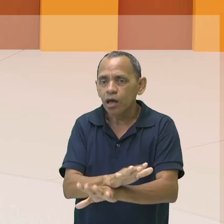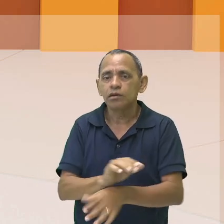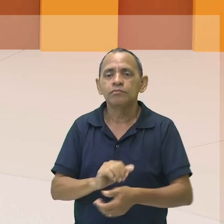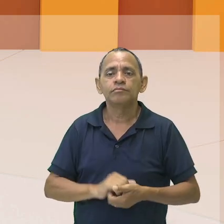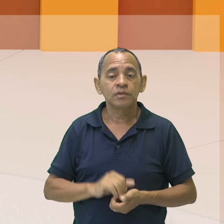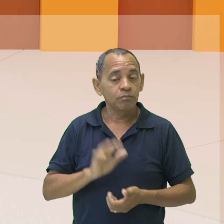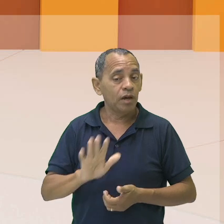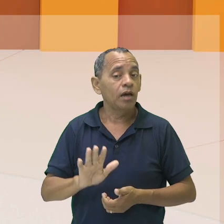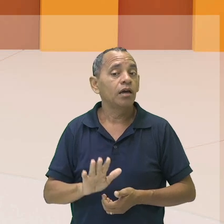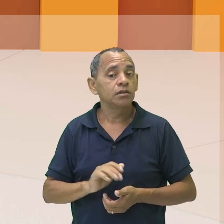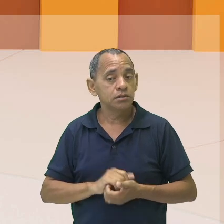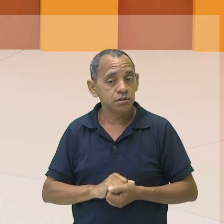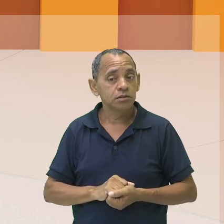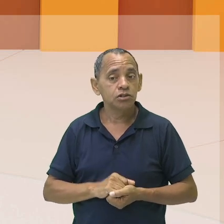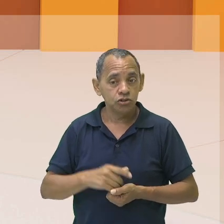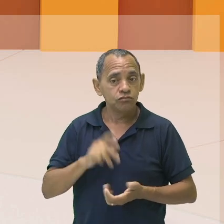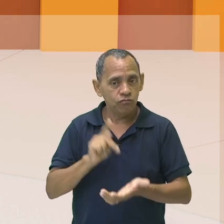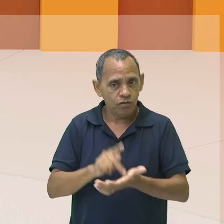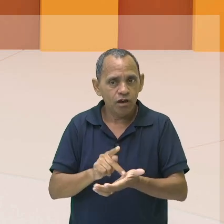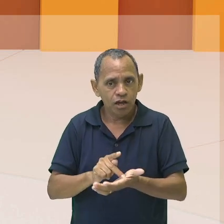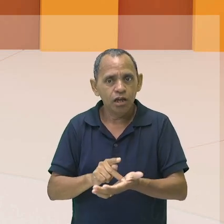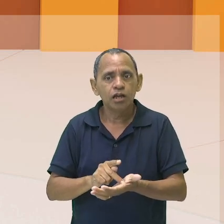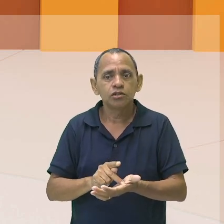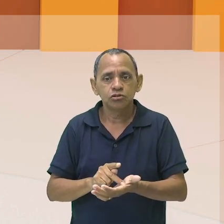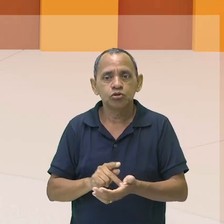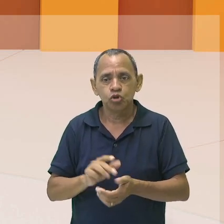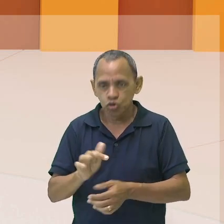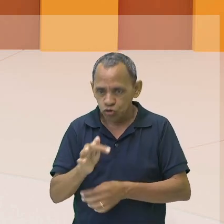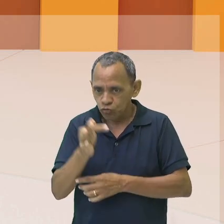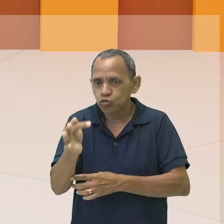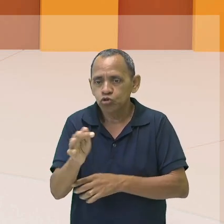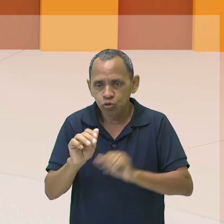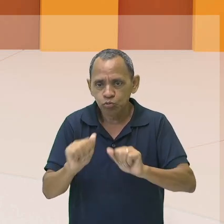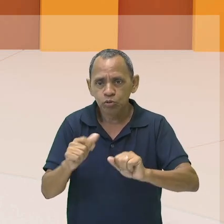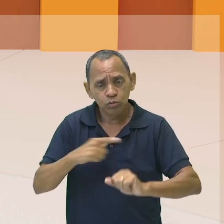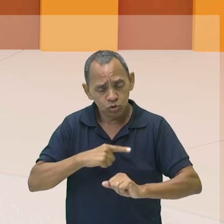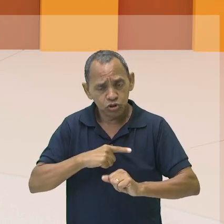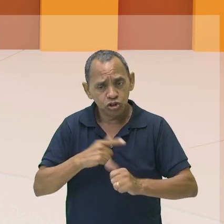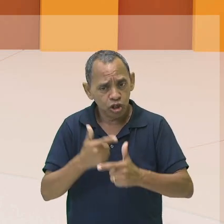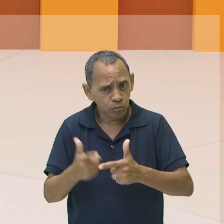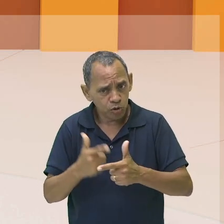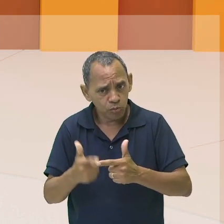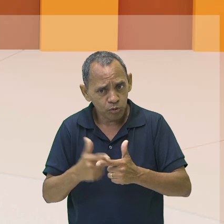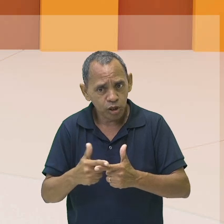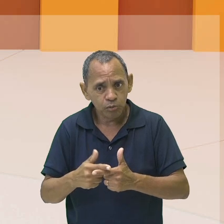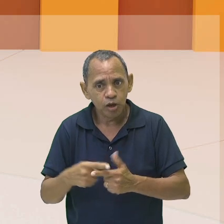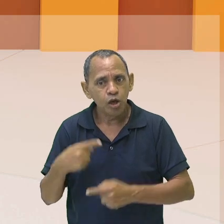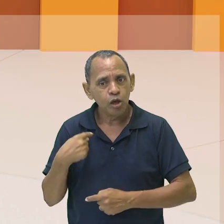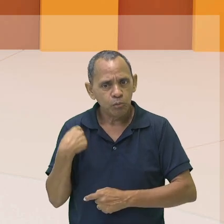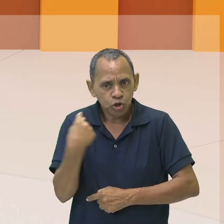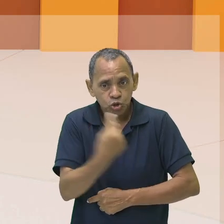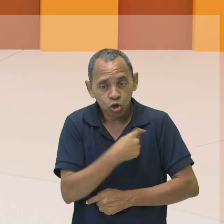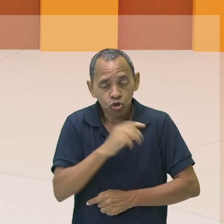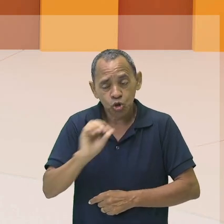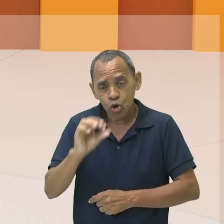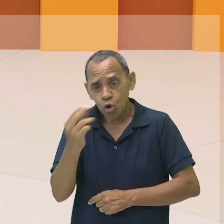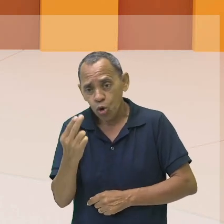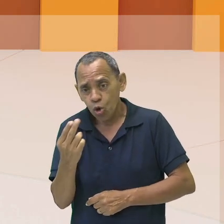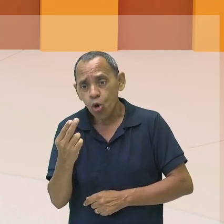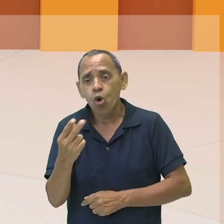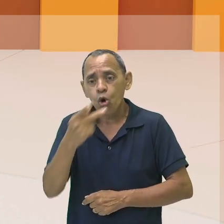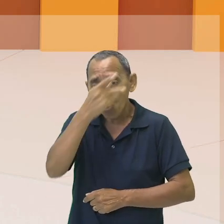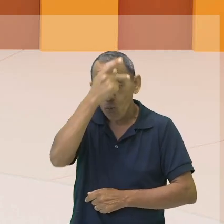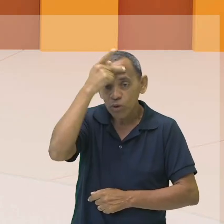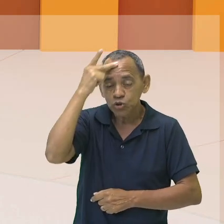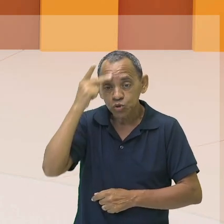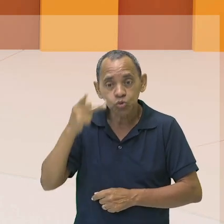vão faltar em algum momento, ou para a gente, ou para aquelas pessoas que ainda estão por vir, certo? Temos também a questão relacionada